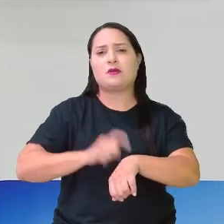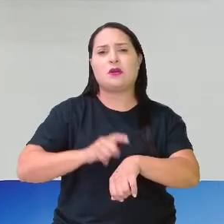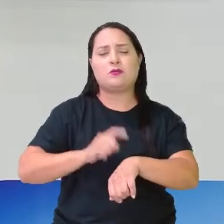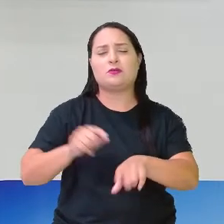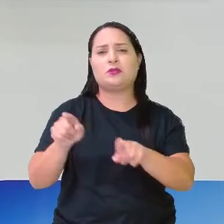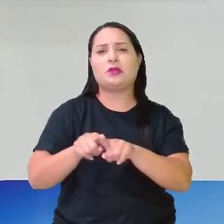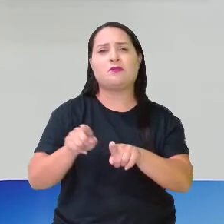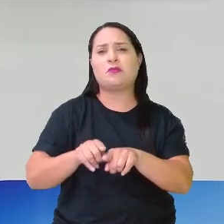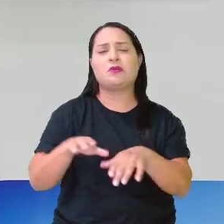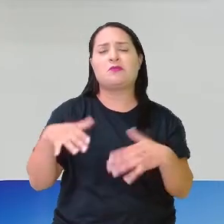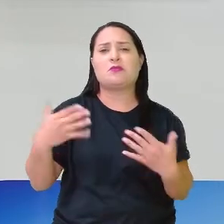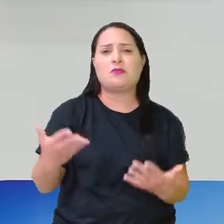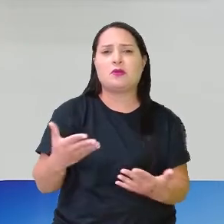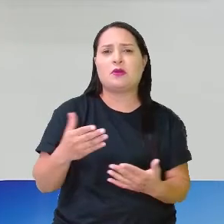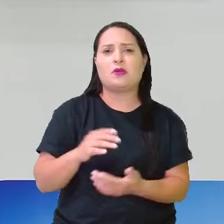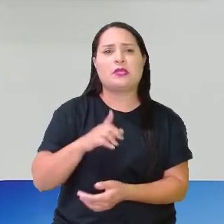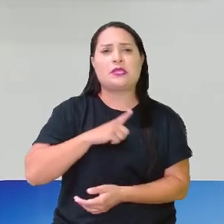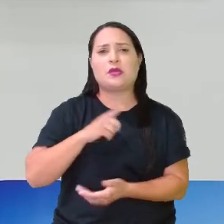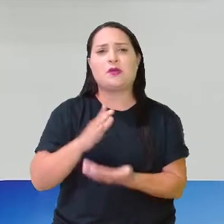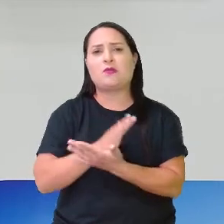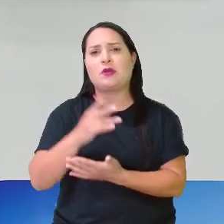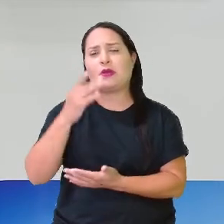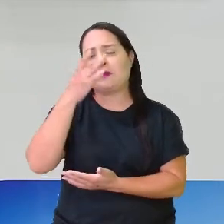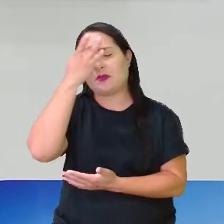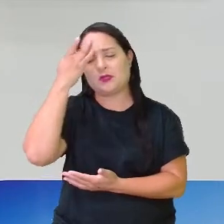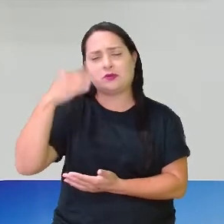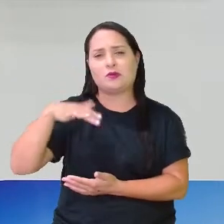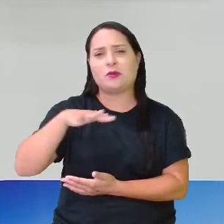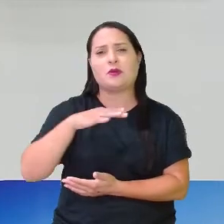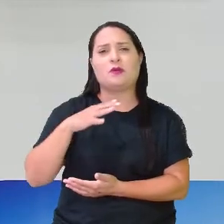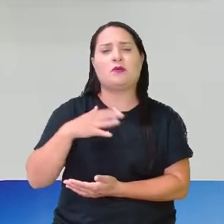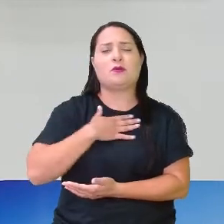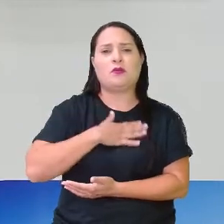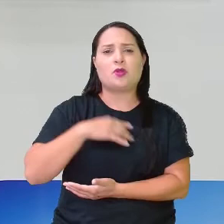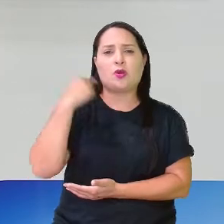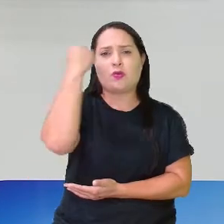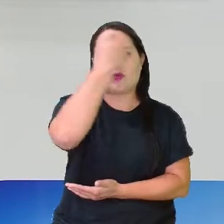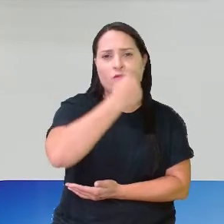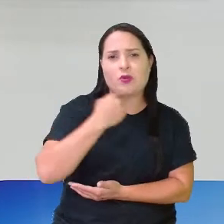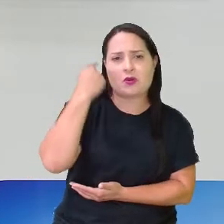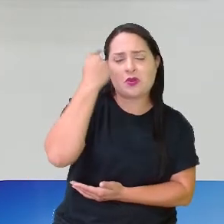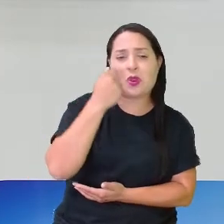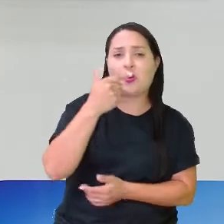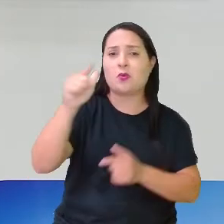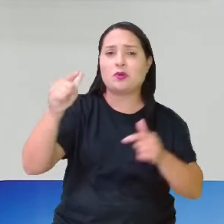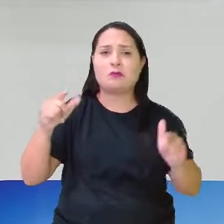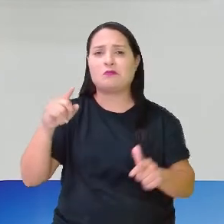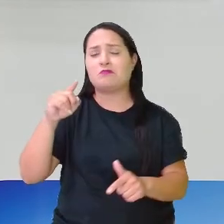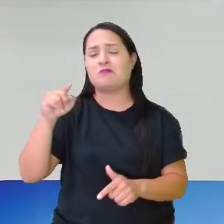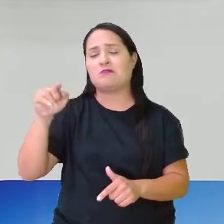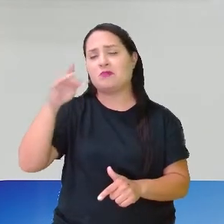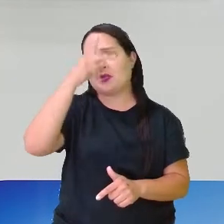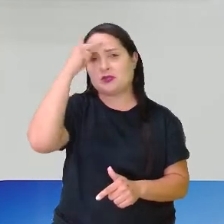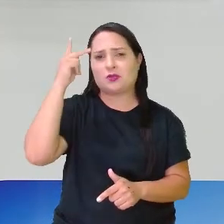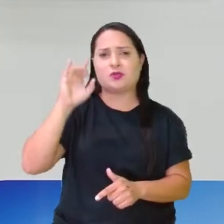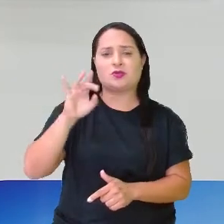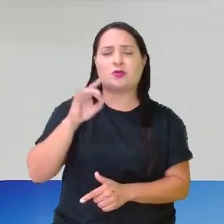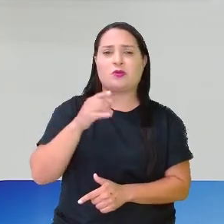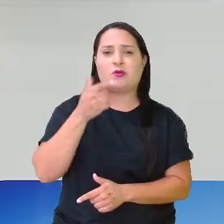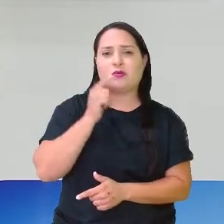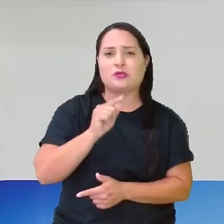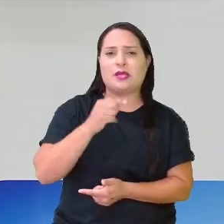fazer um exercício por 1 hora. Tem gente que só consegue fazer por 30 minutos, né? Tem gente que